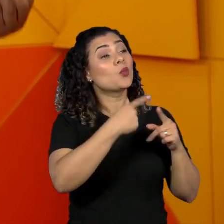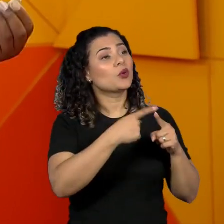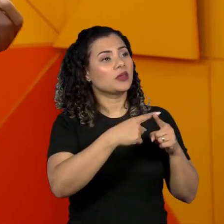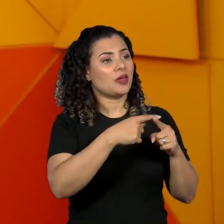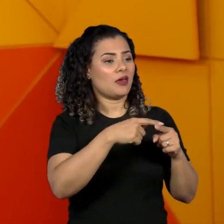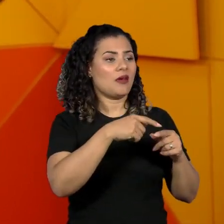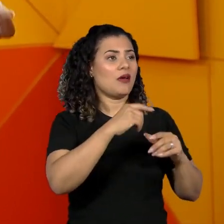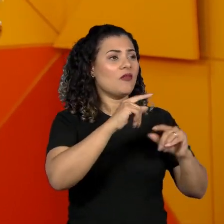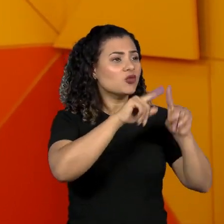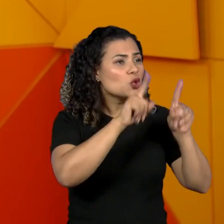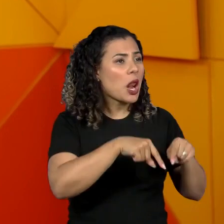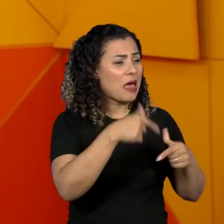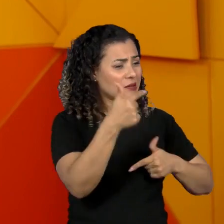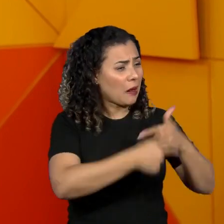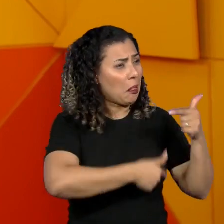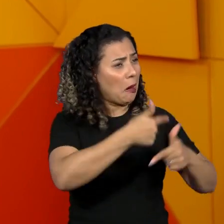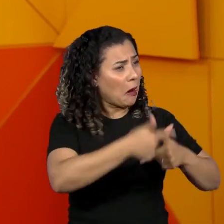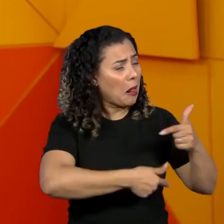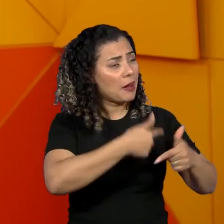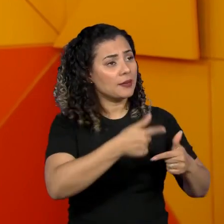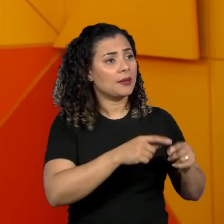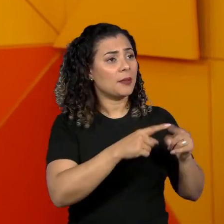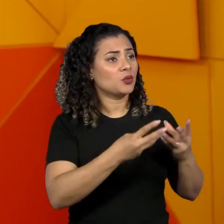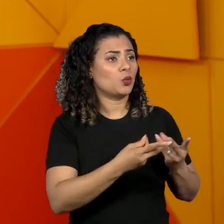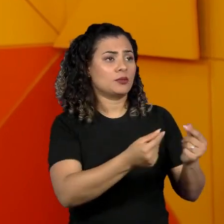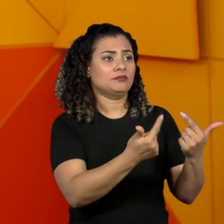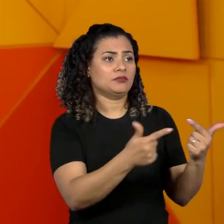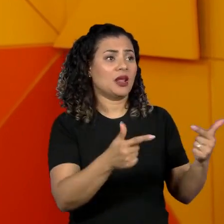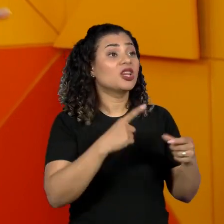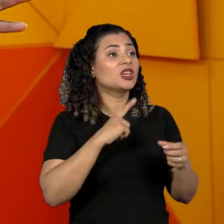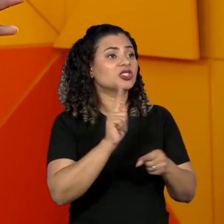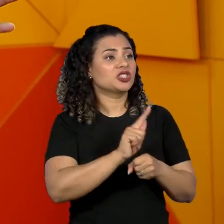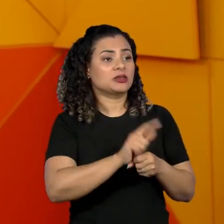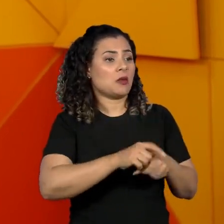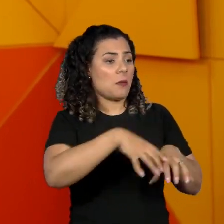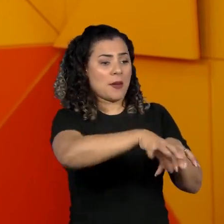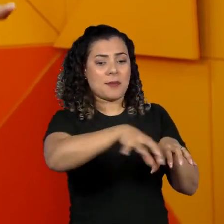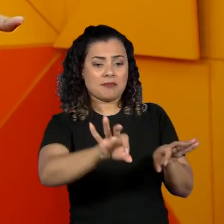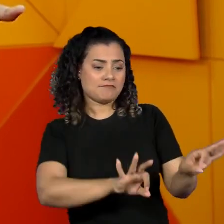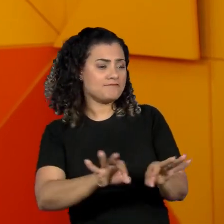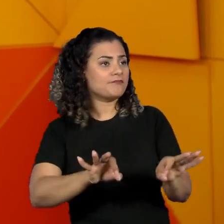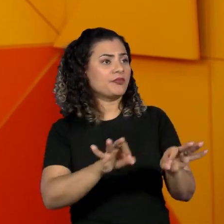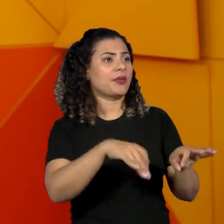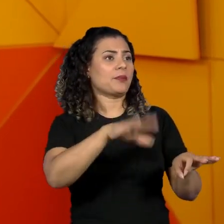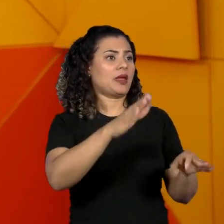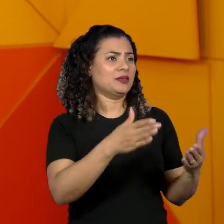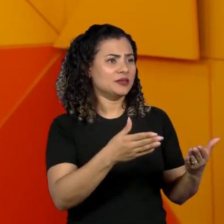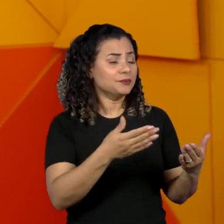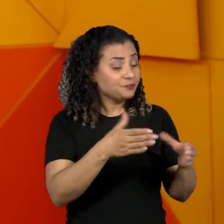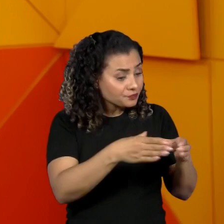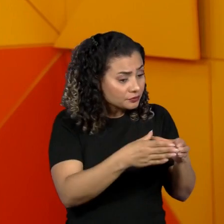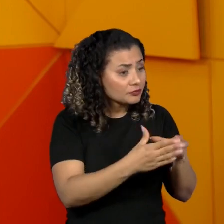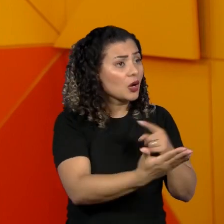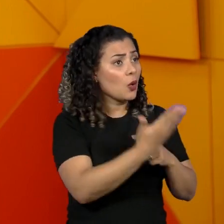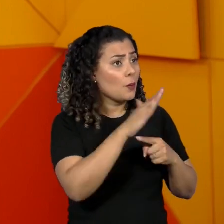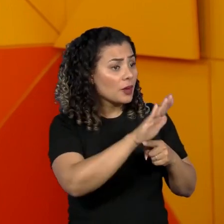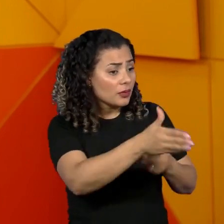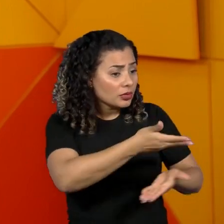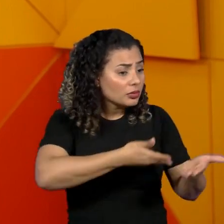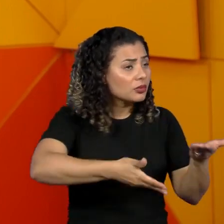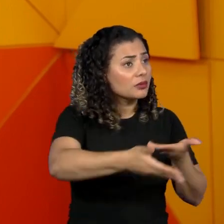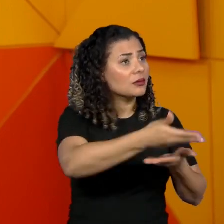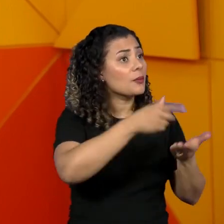esses serviços online, essas empresas de gestão. A cooperativa, o cooperativismo é uma maneira de